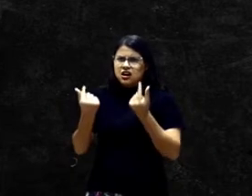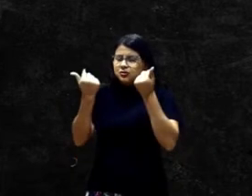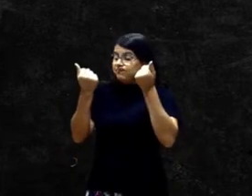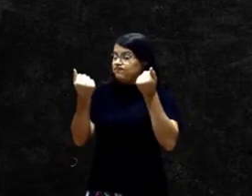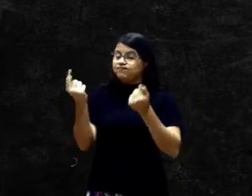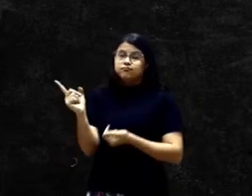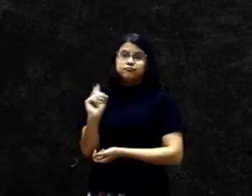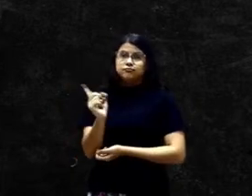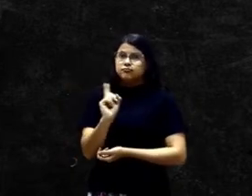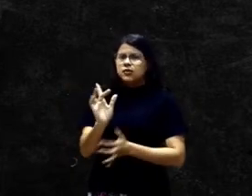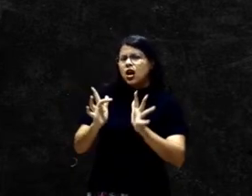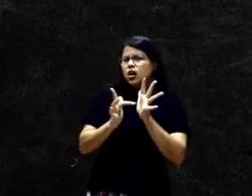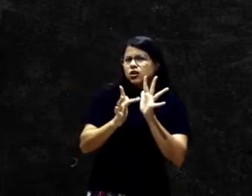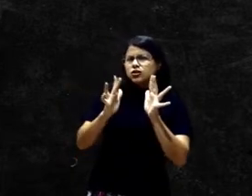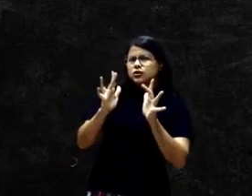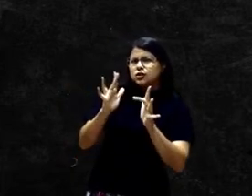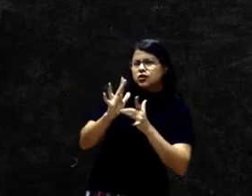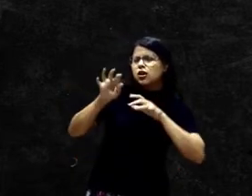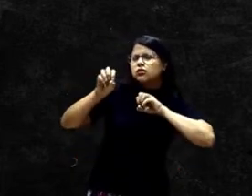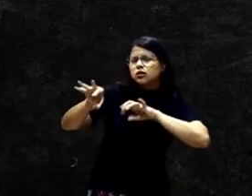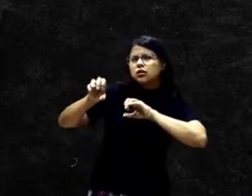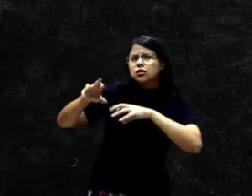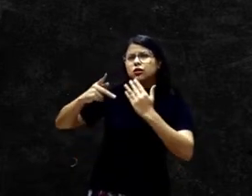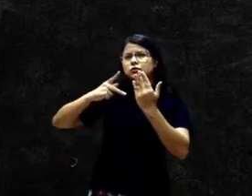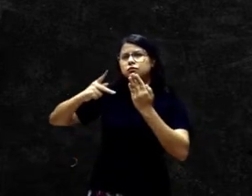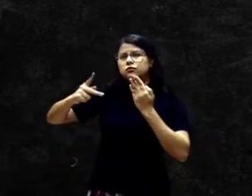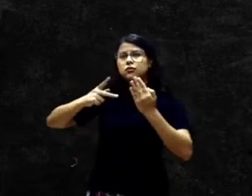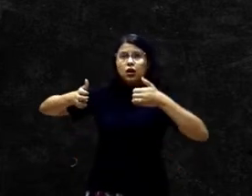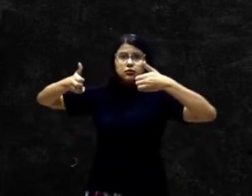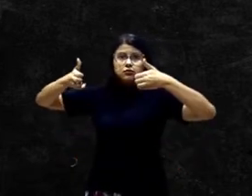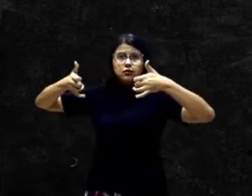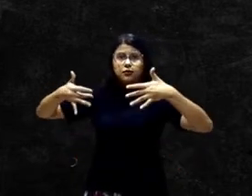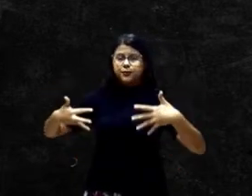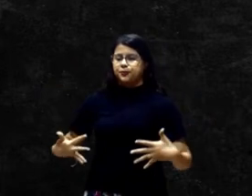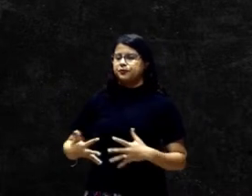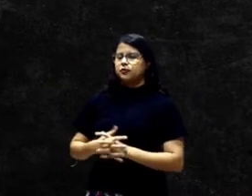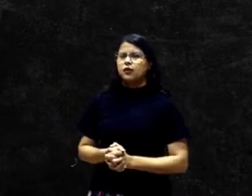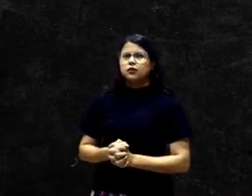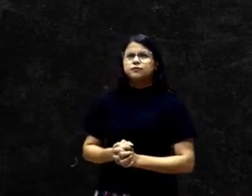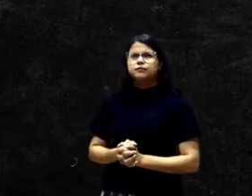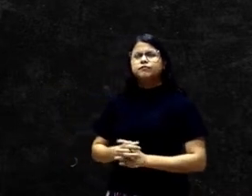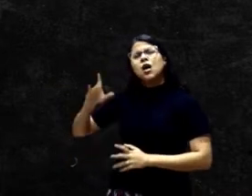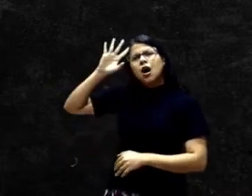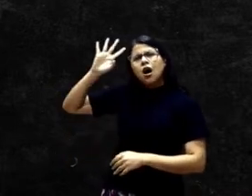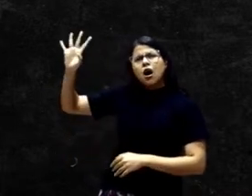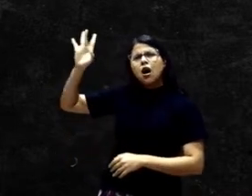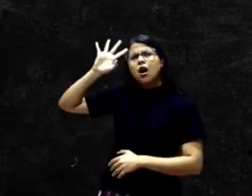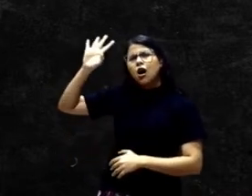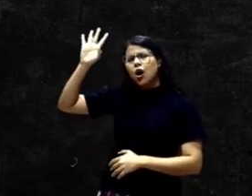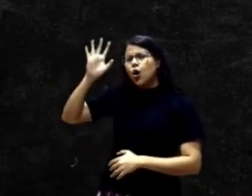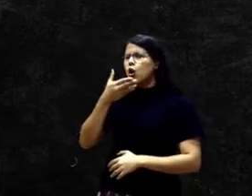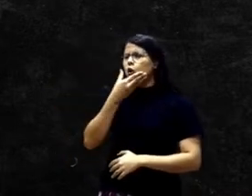E Jesus lhe contou ainda uma parábola, dizendo: o campo de um homem rico